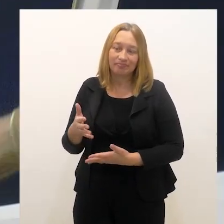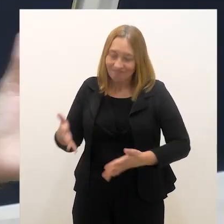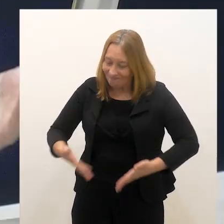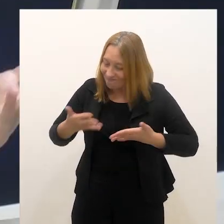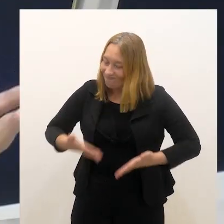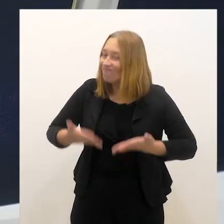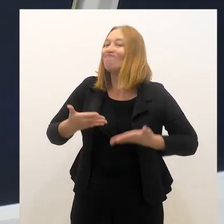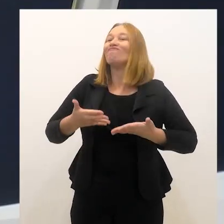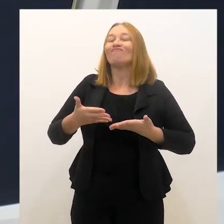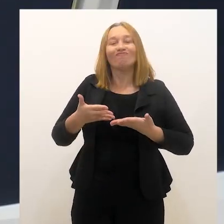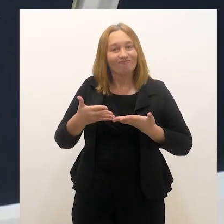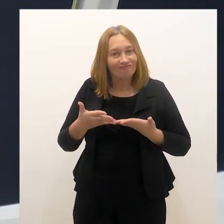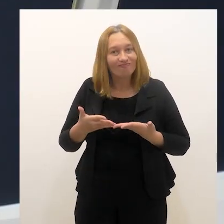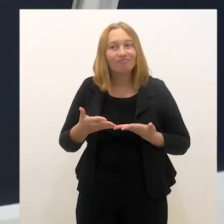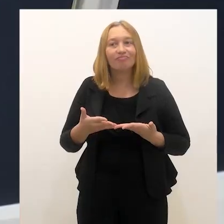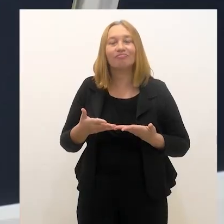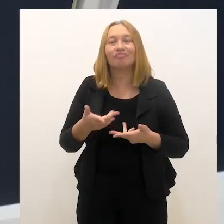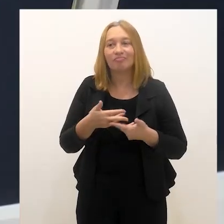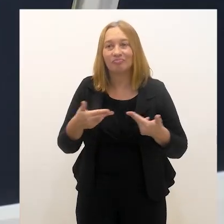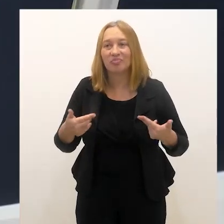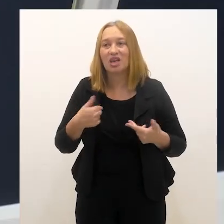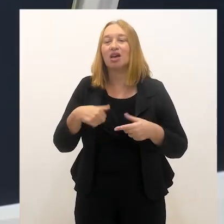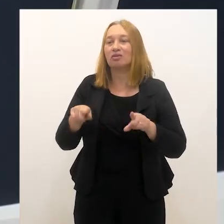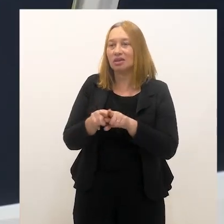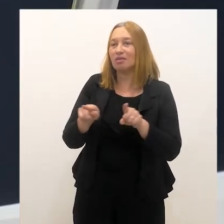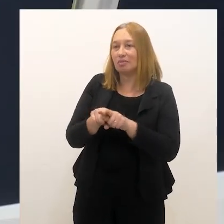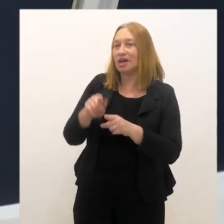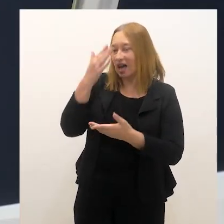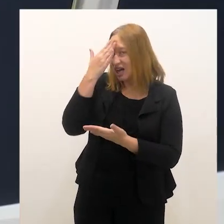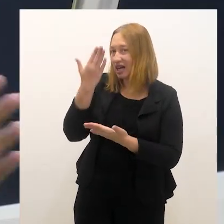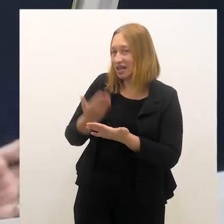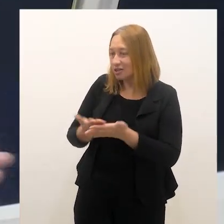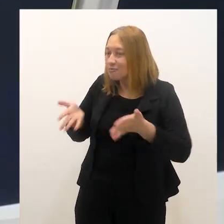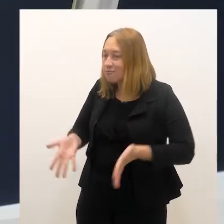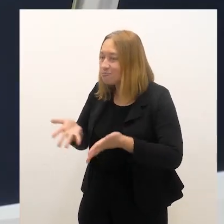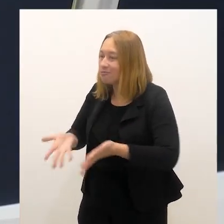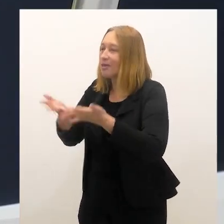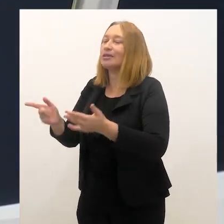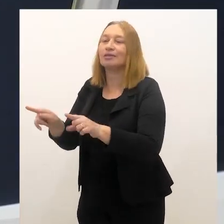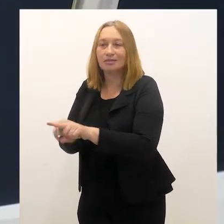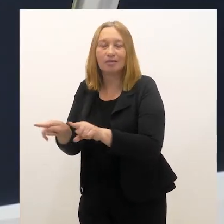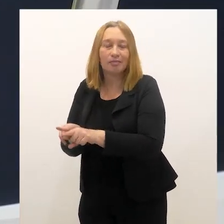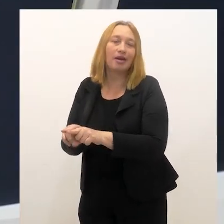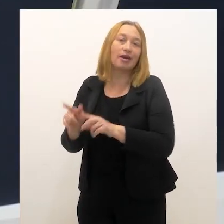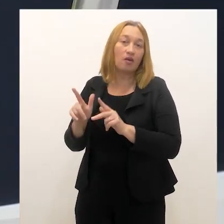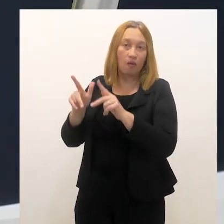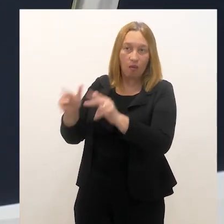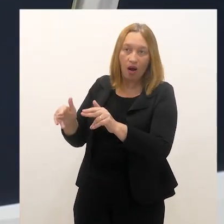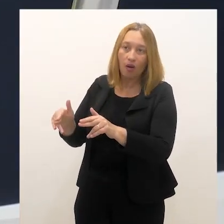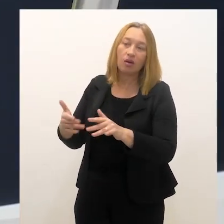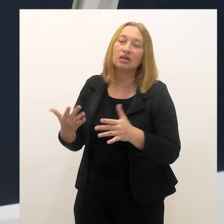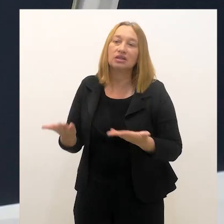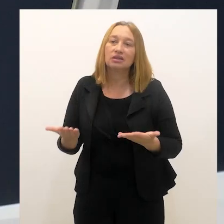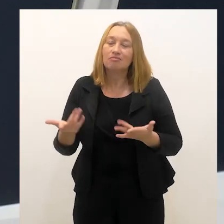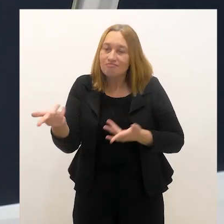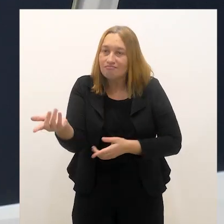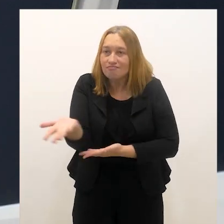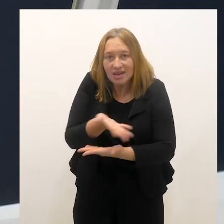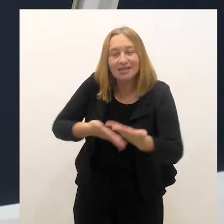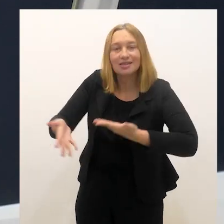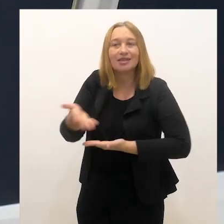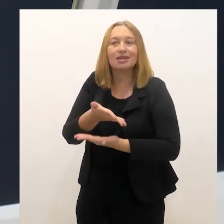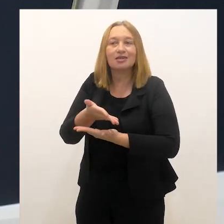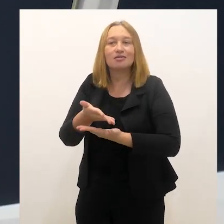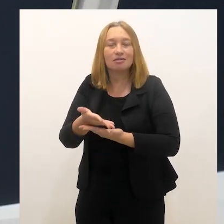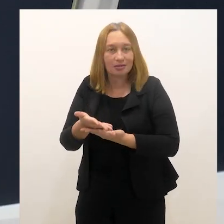me move pra frente, me incentiva as coisas, e eu também acredito que incentivo muito a ele a fazer as coisas dele.